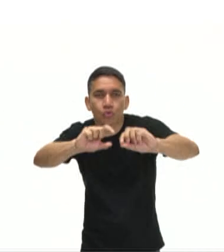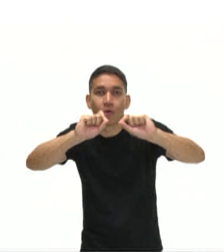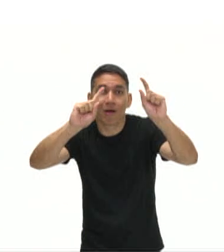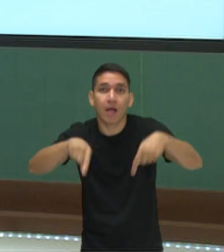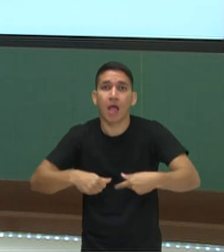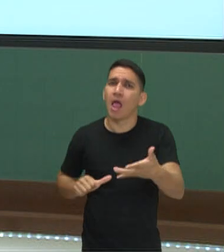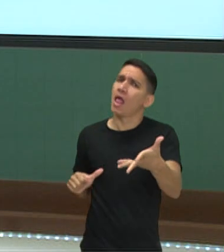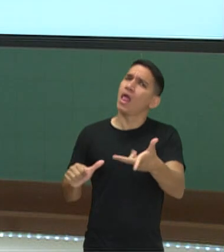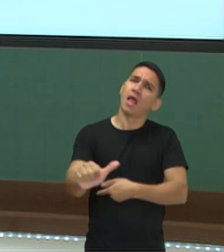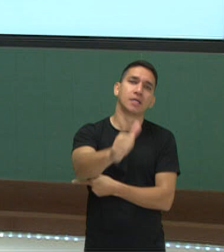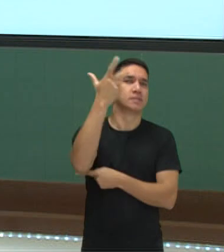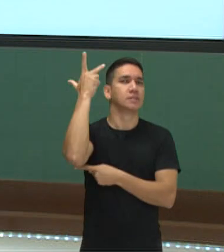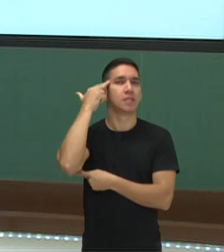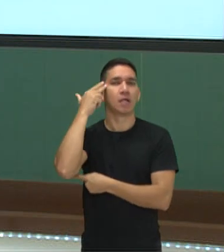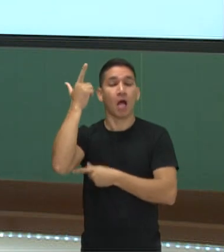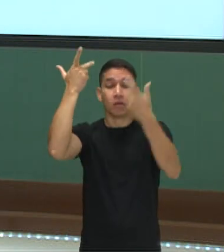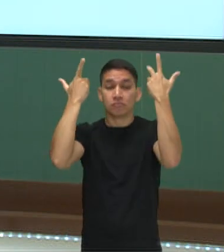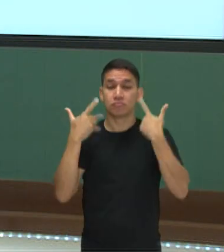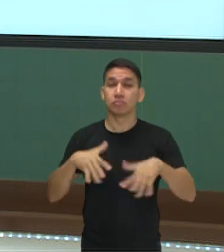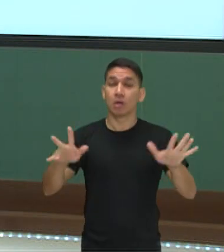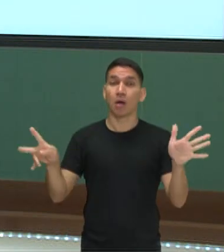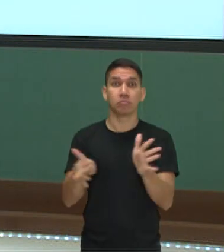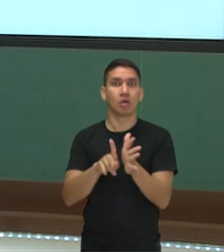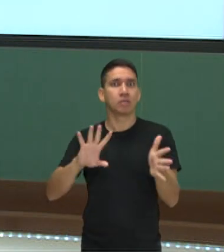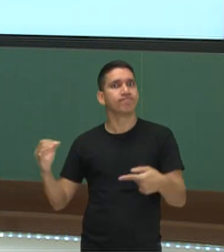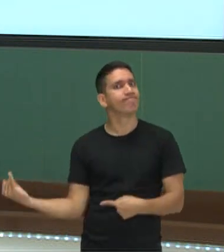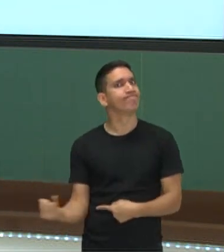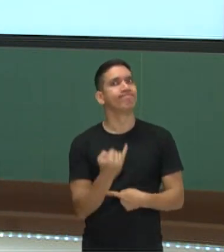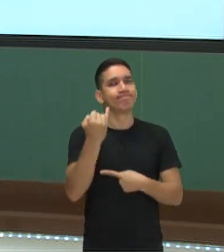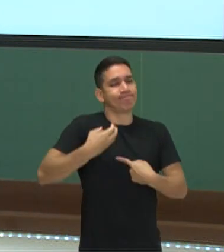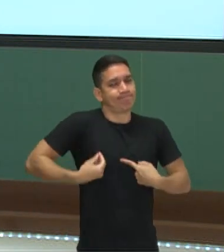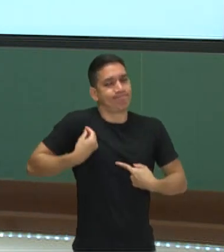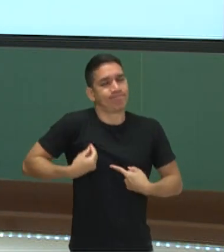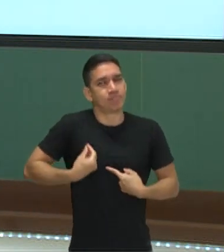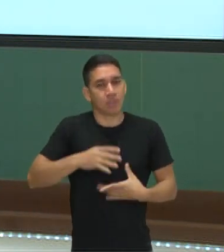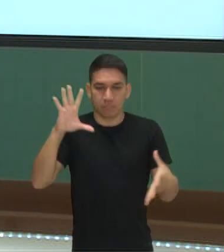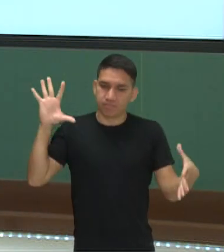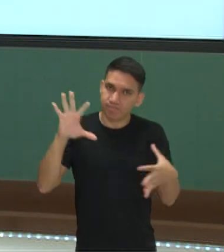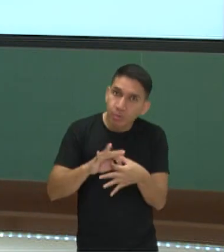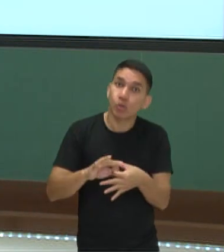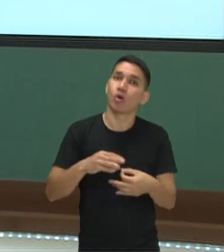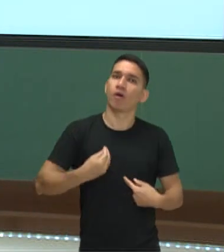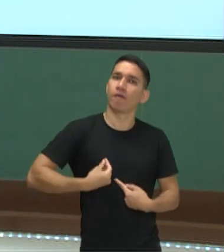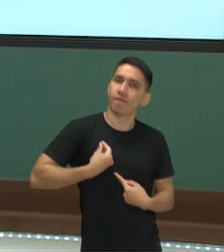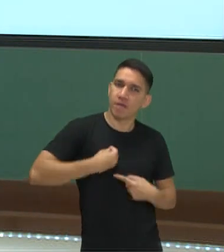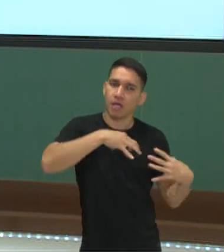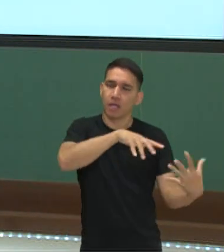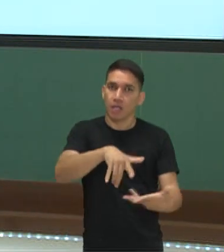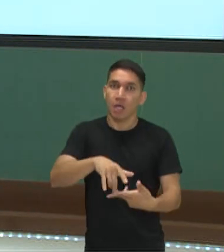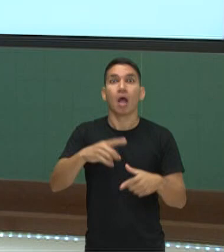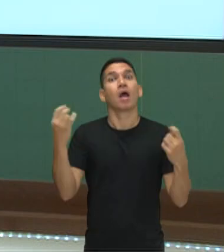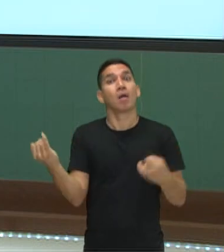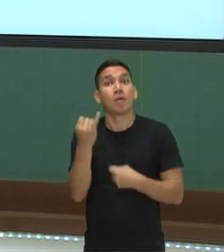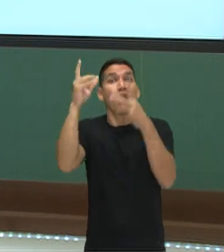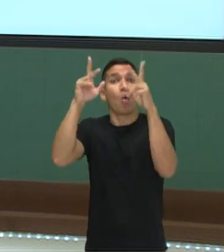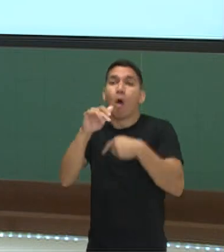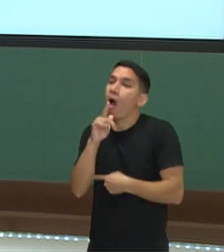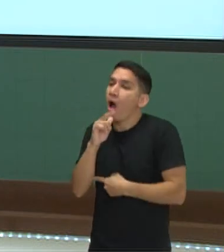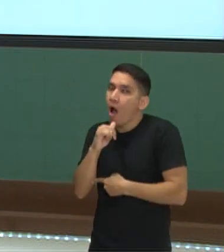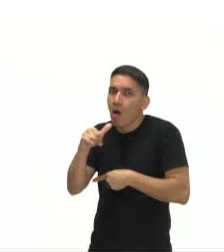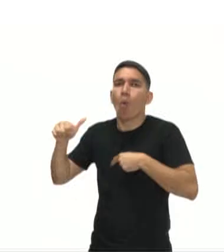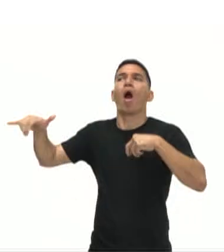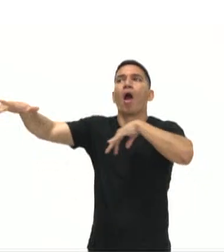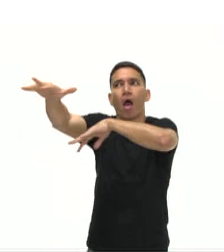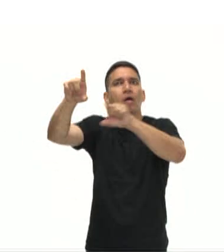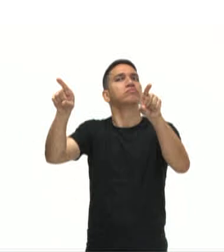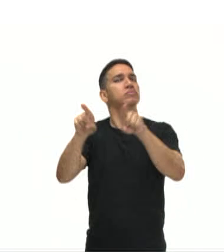dos elementos naturais essenciais para a vida na Terra, tão importante quanto a água e o ar, sendo